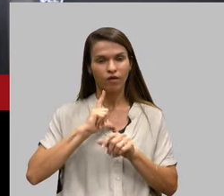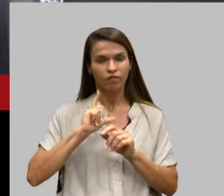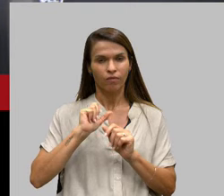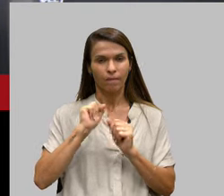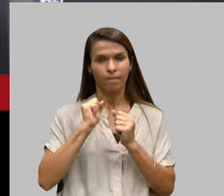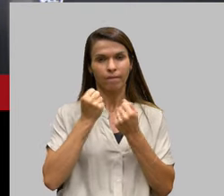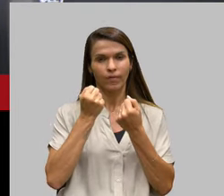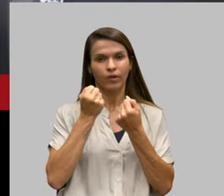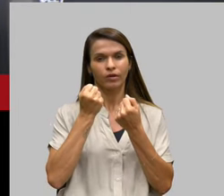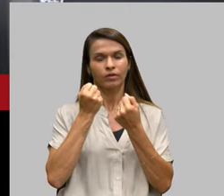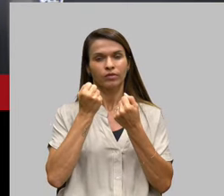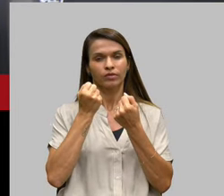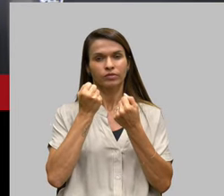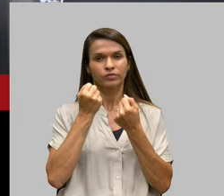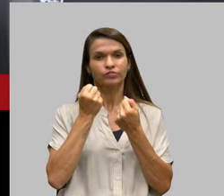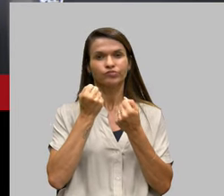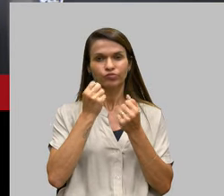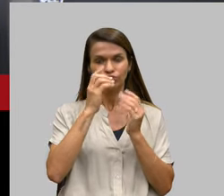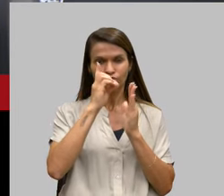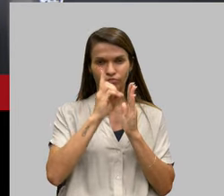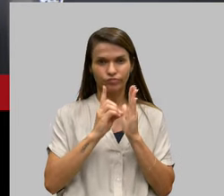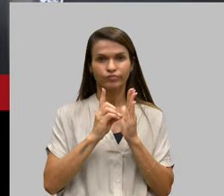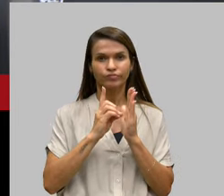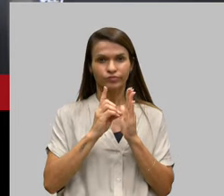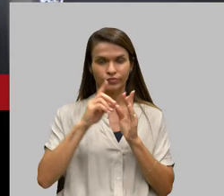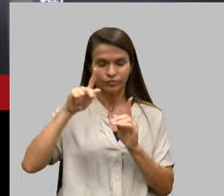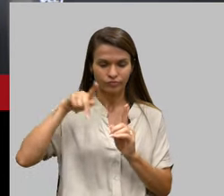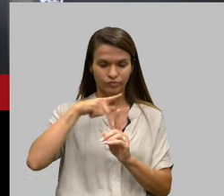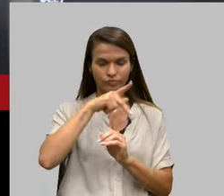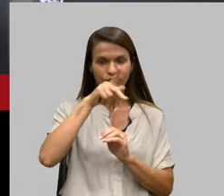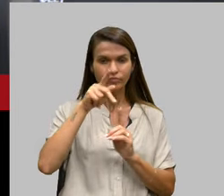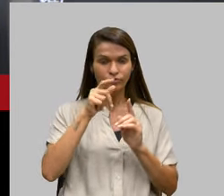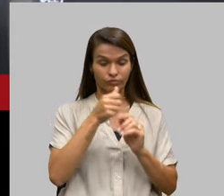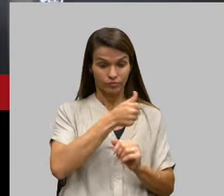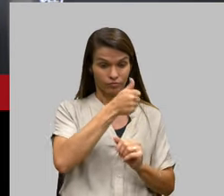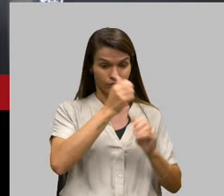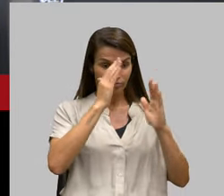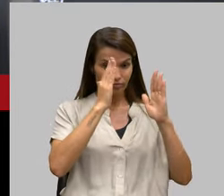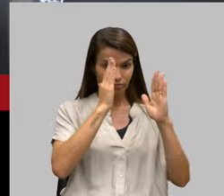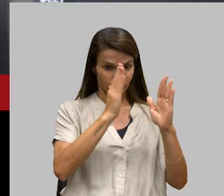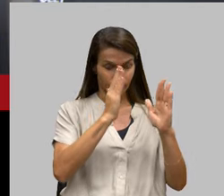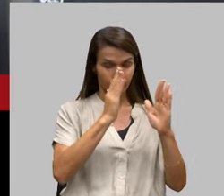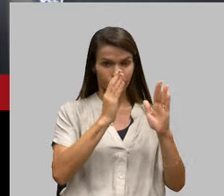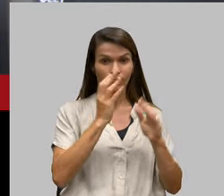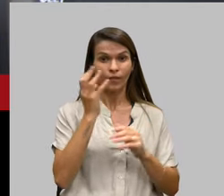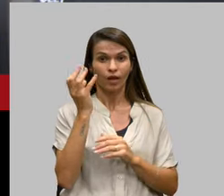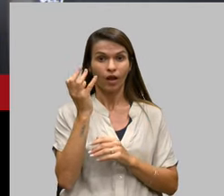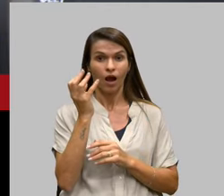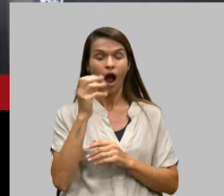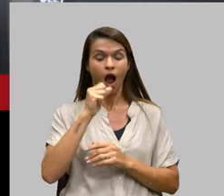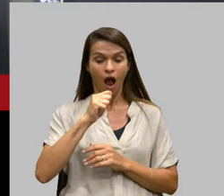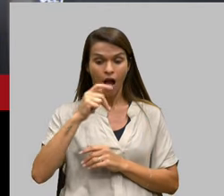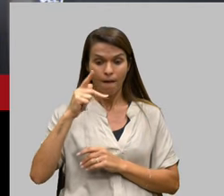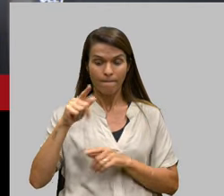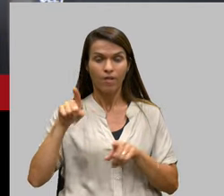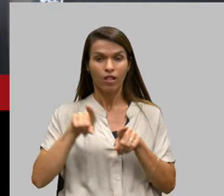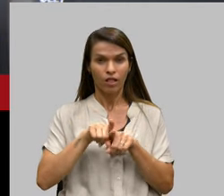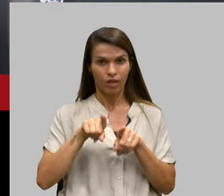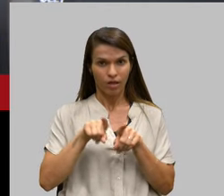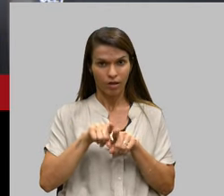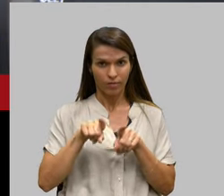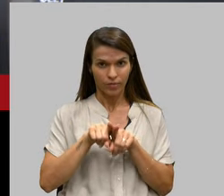direito à previdência da mesma forma e num primeiro momento a pensão também ora quando a gente